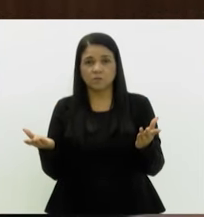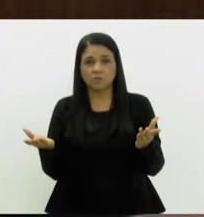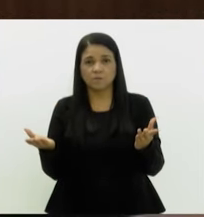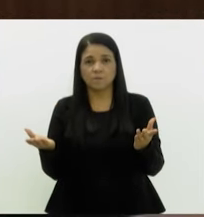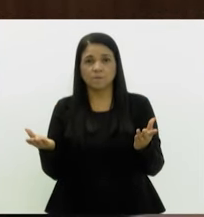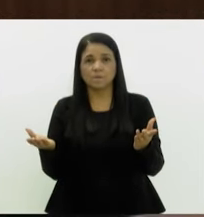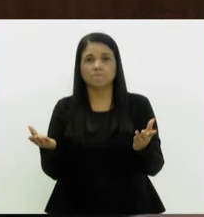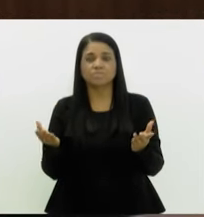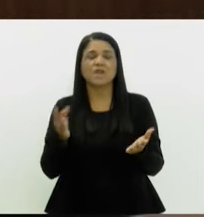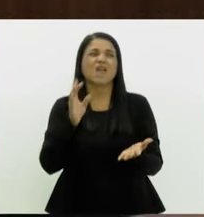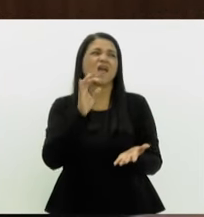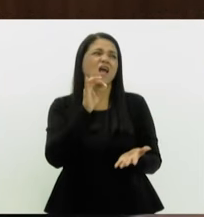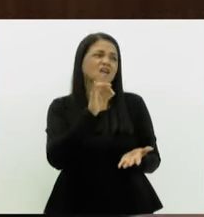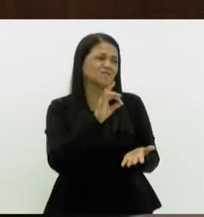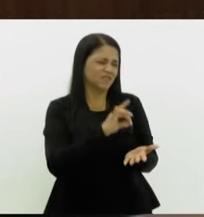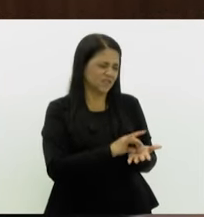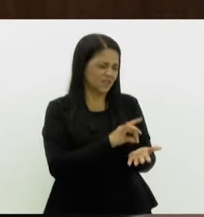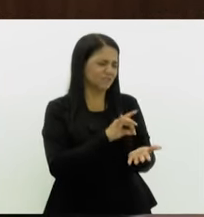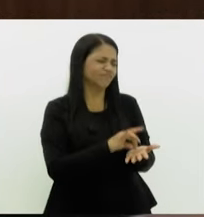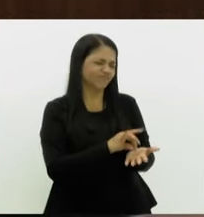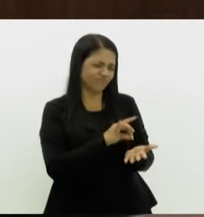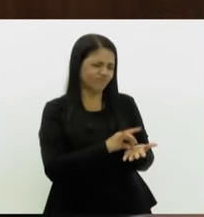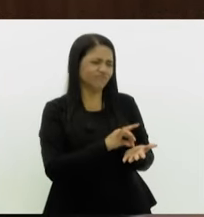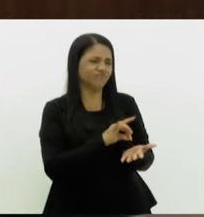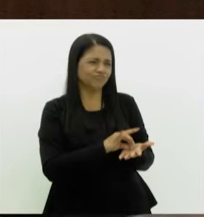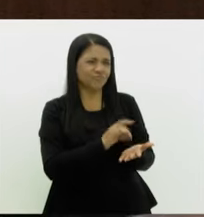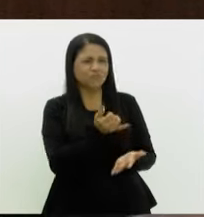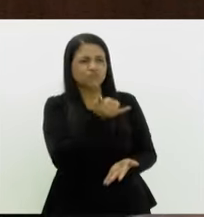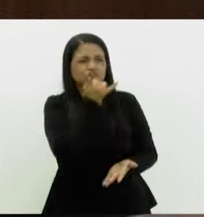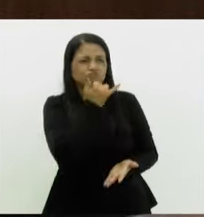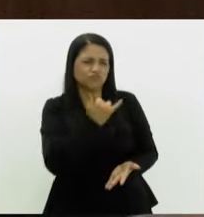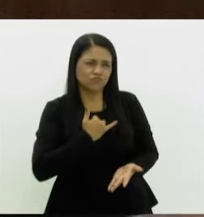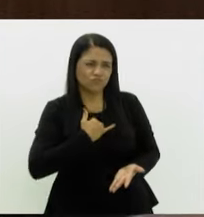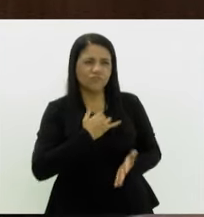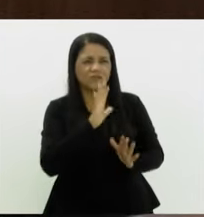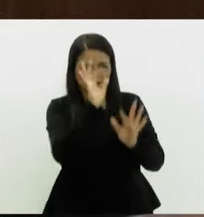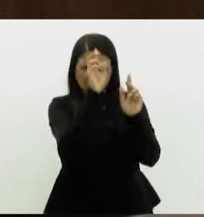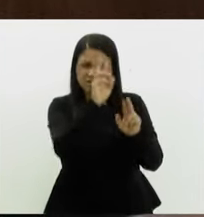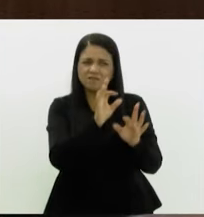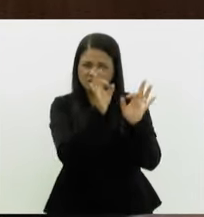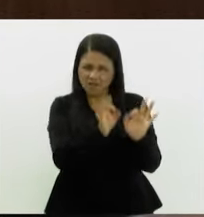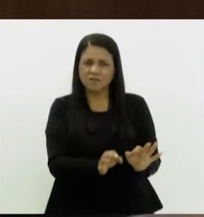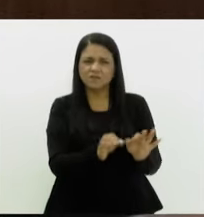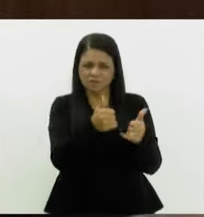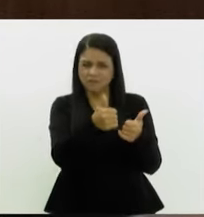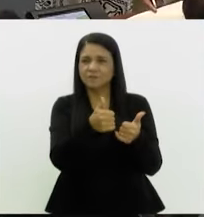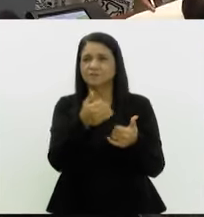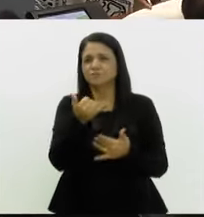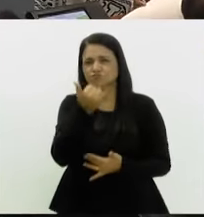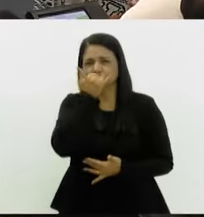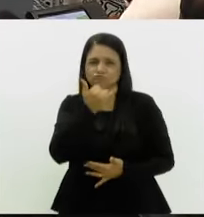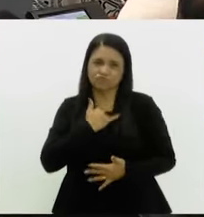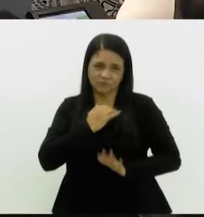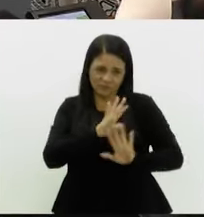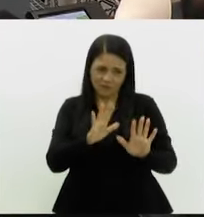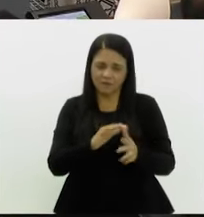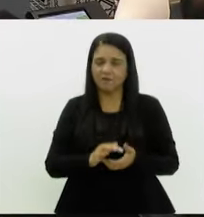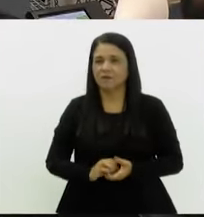Ah, é verdade, é verdade, é verdade. Perdão, perdão, senhor presidente, está correto, está correto, perdão.